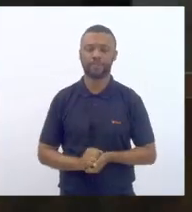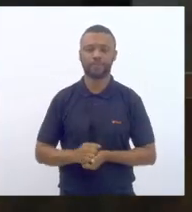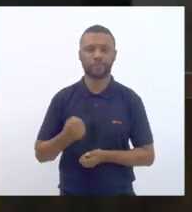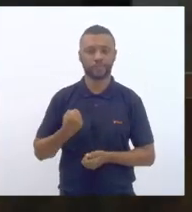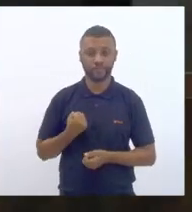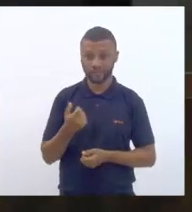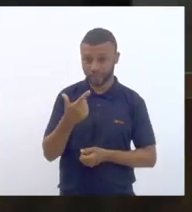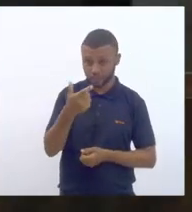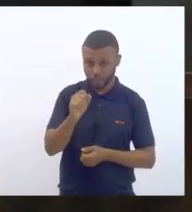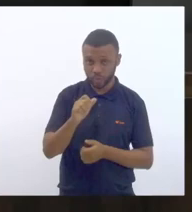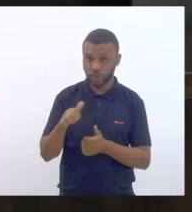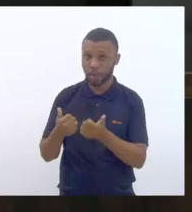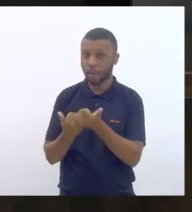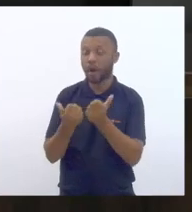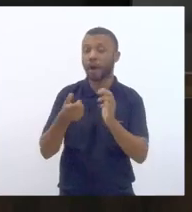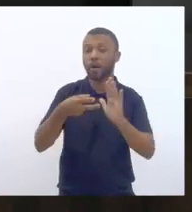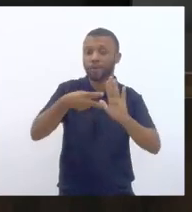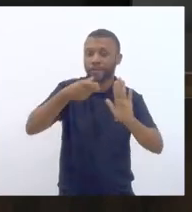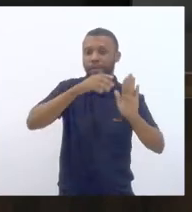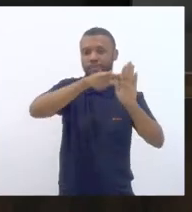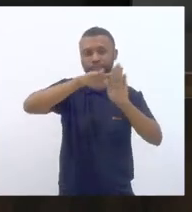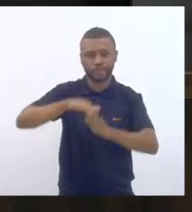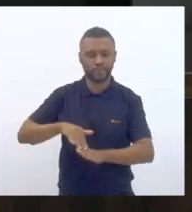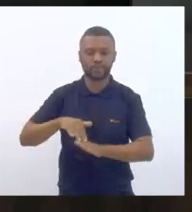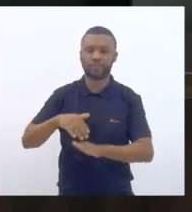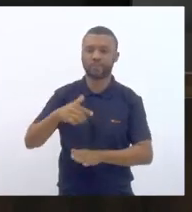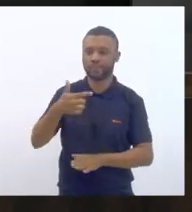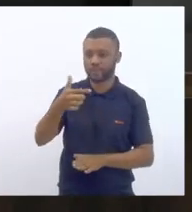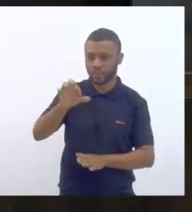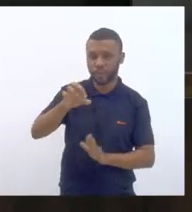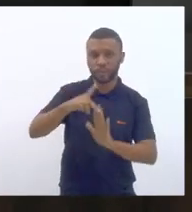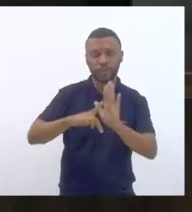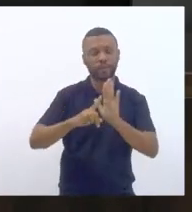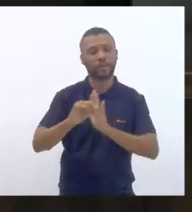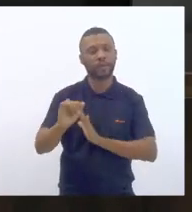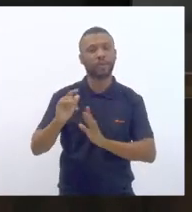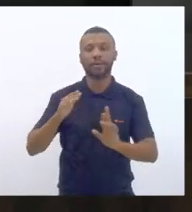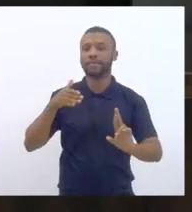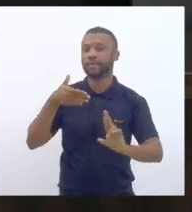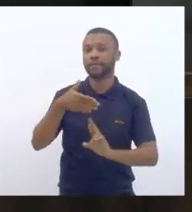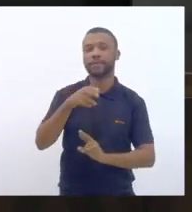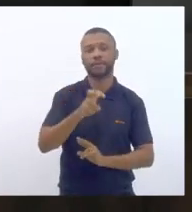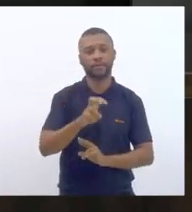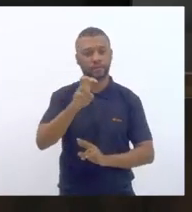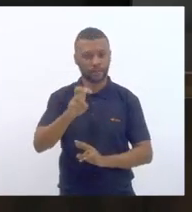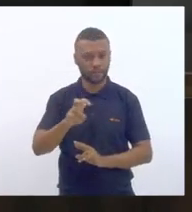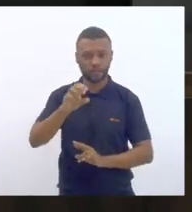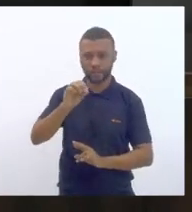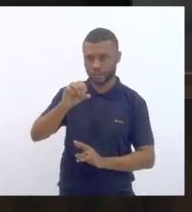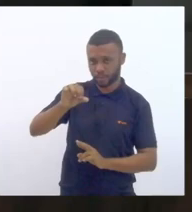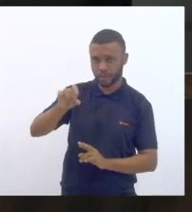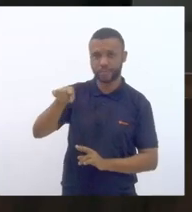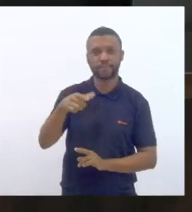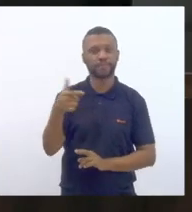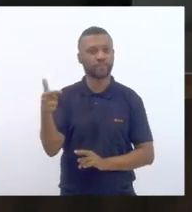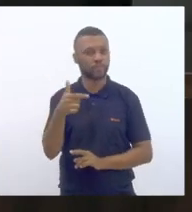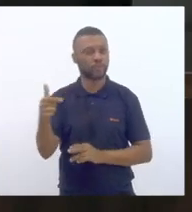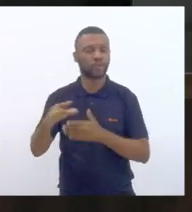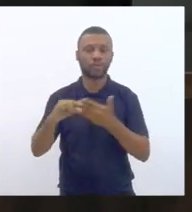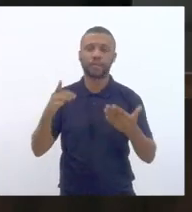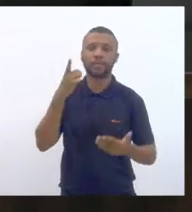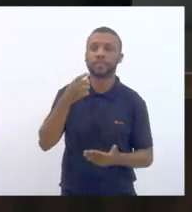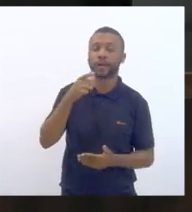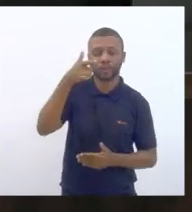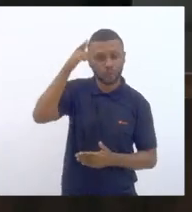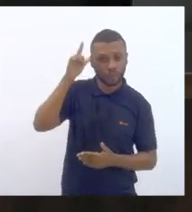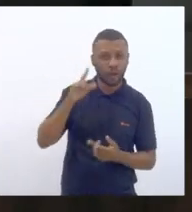do veto. 29º, veto total aposto ao projeto de lei 5509 de 22, de autoria dos deputados Luiz